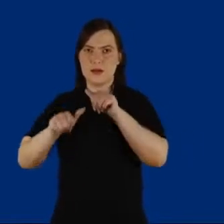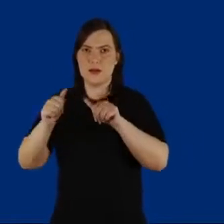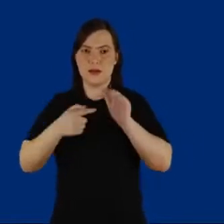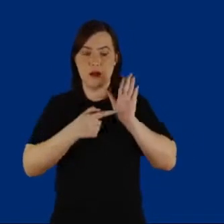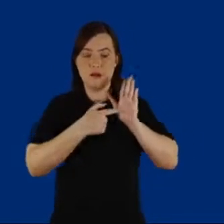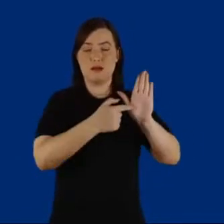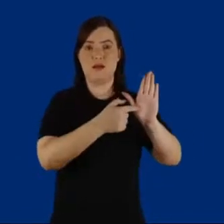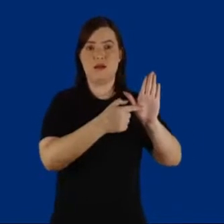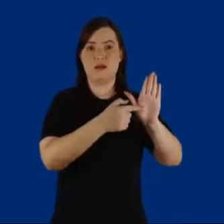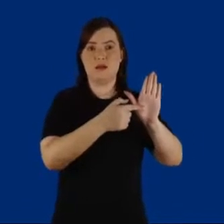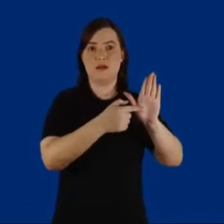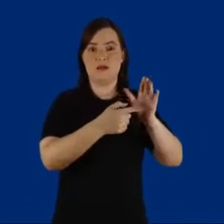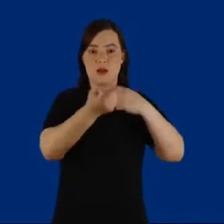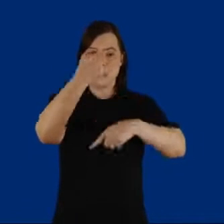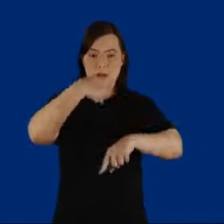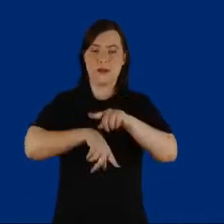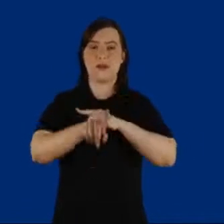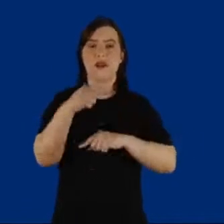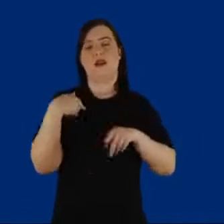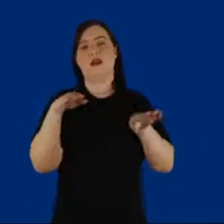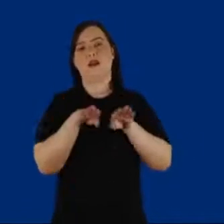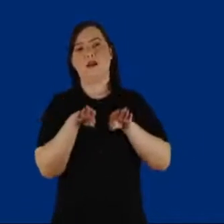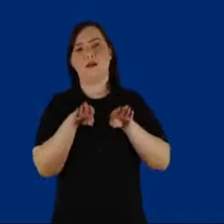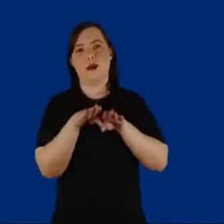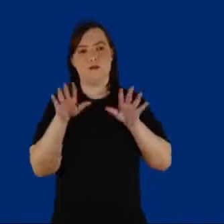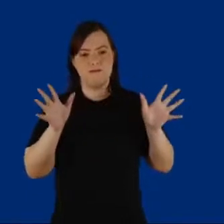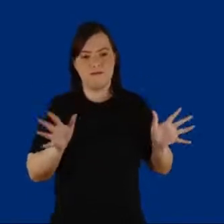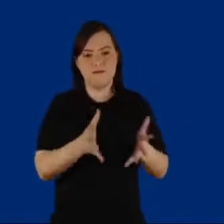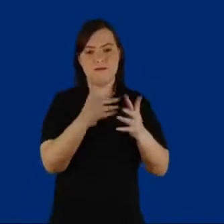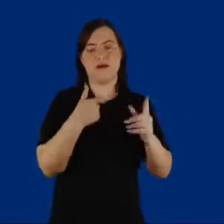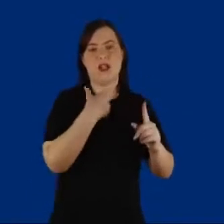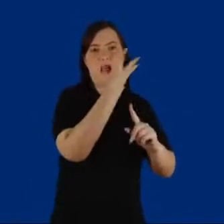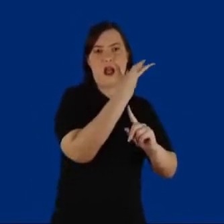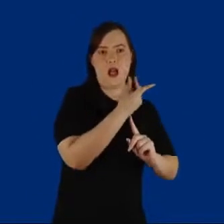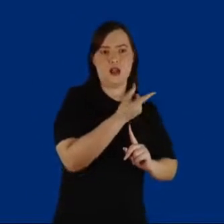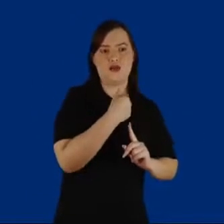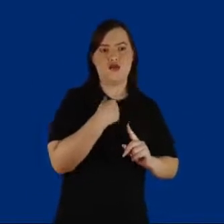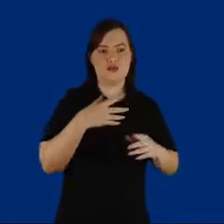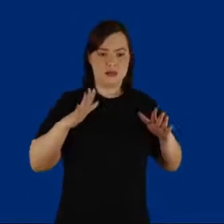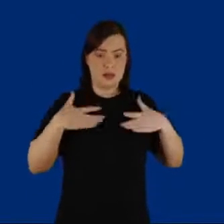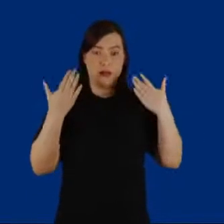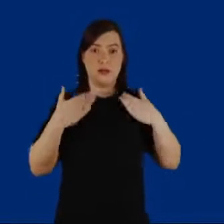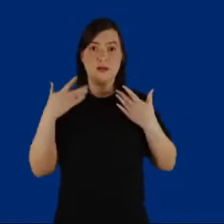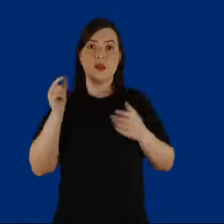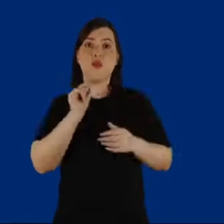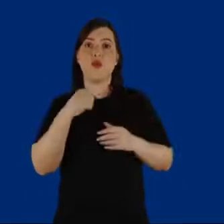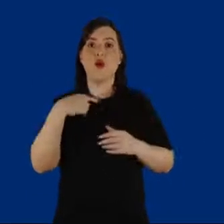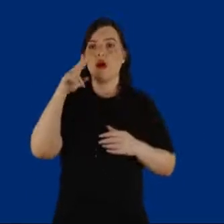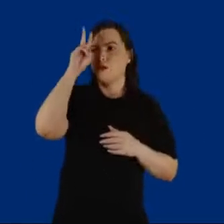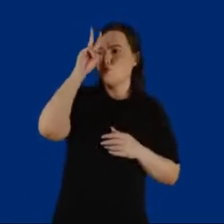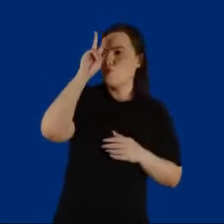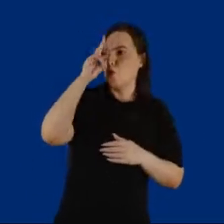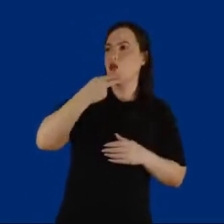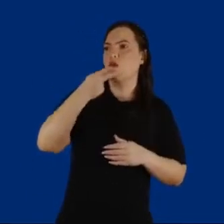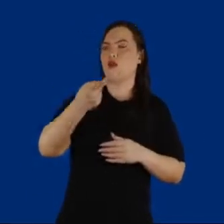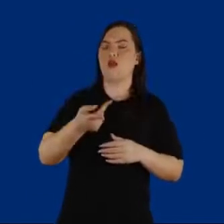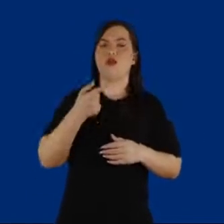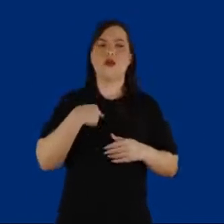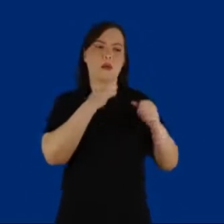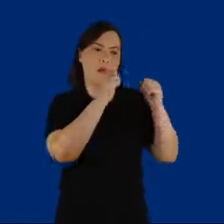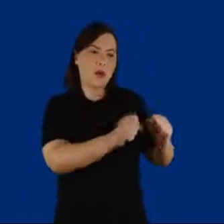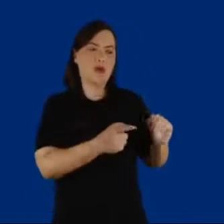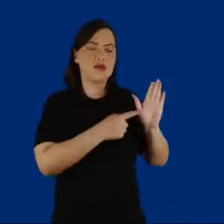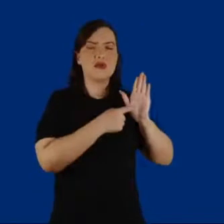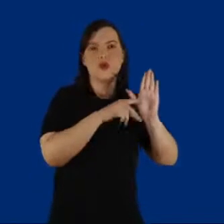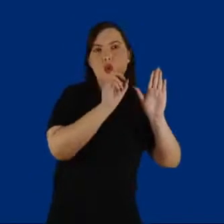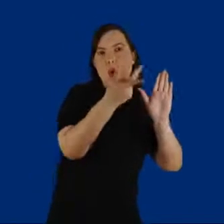refletiva, é subversiva. A arte nos engaja a contar uma narrativa que pode ser pública